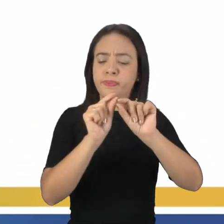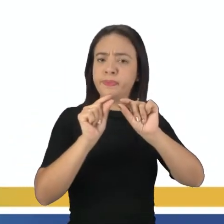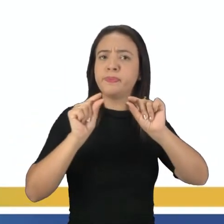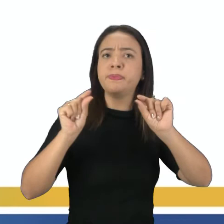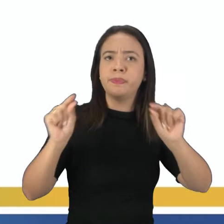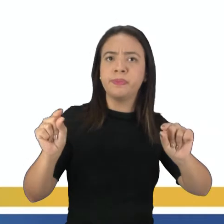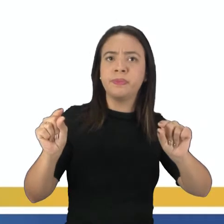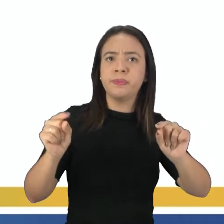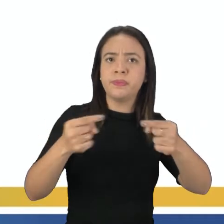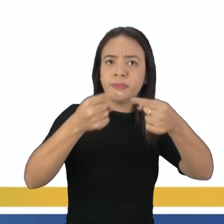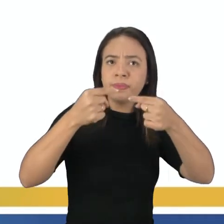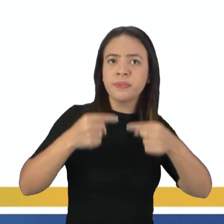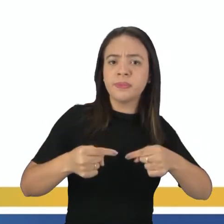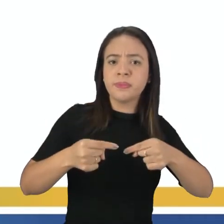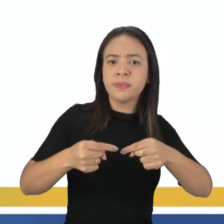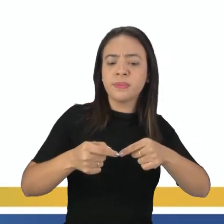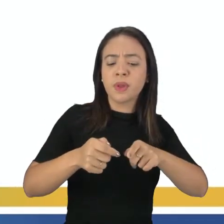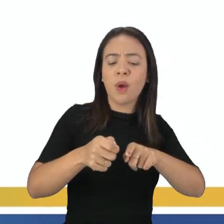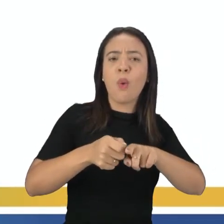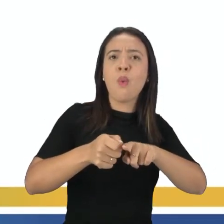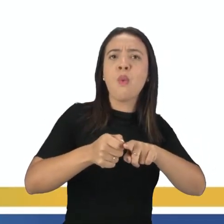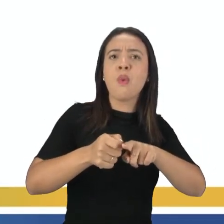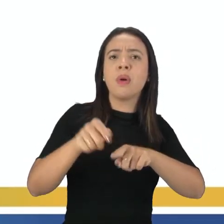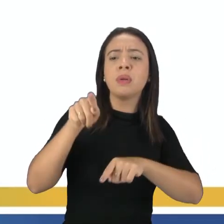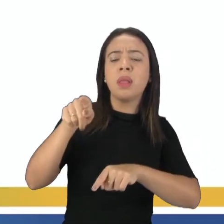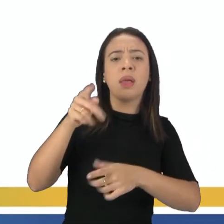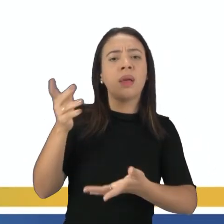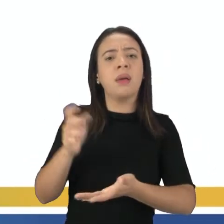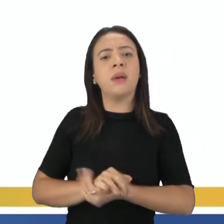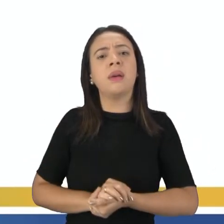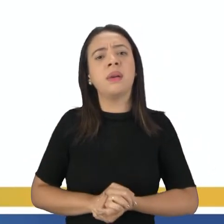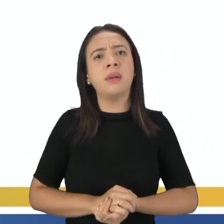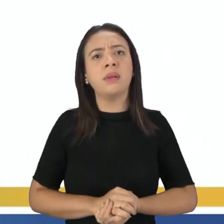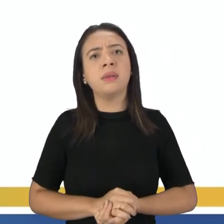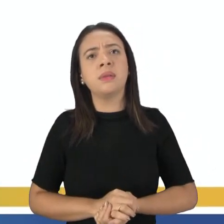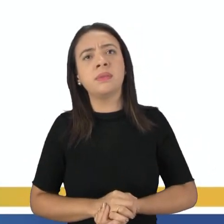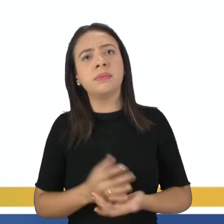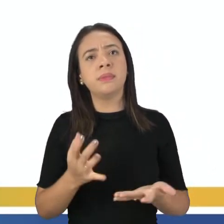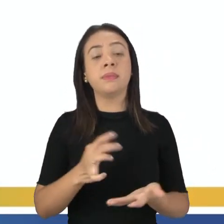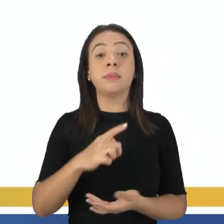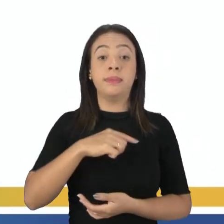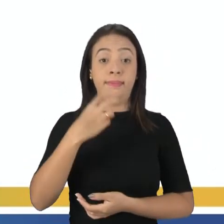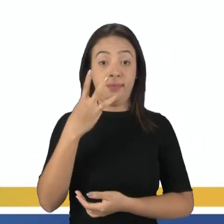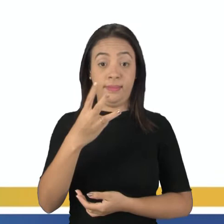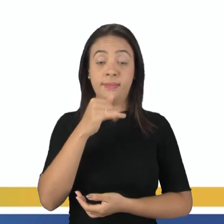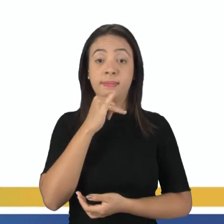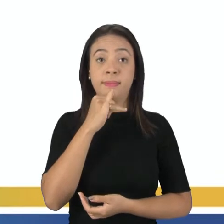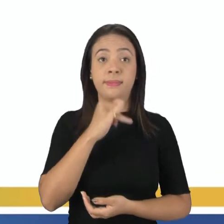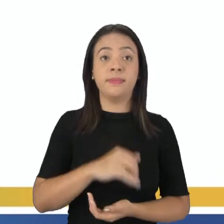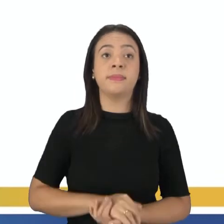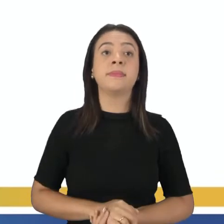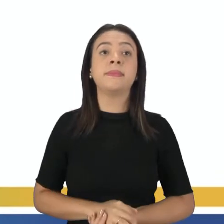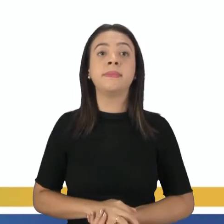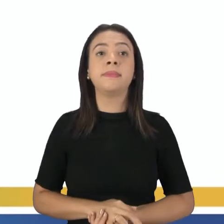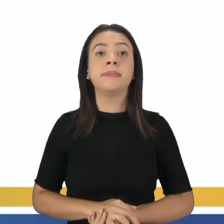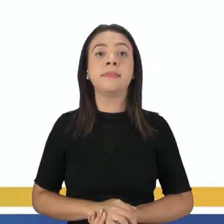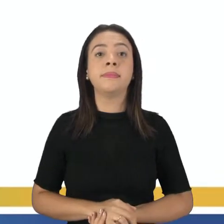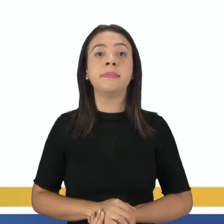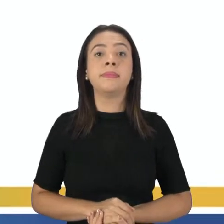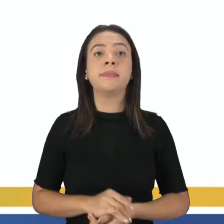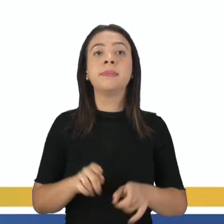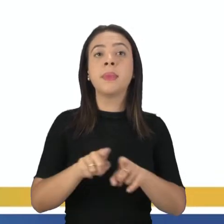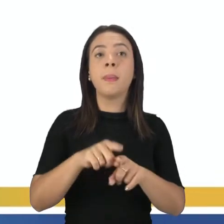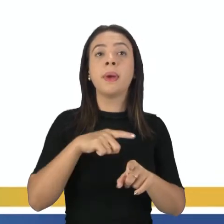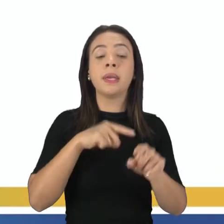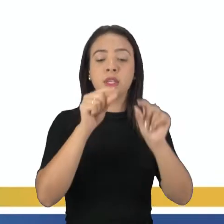vocês preencherem, tênis que estavam lá. Então a gente tem essas 3 situações. Nos 2 últimos quadrinhos, nós temos o